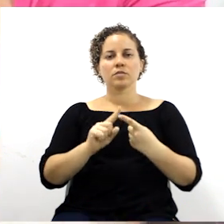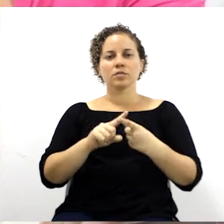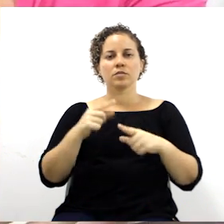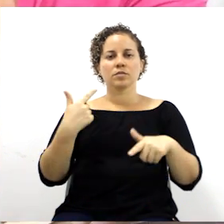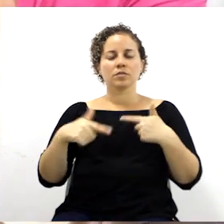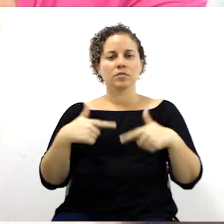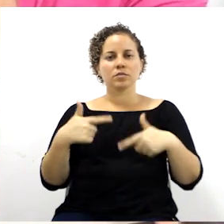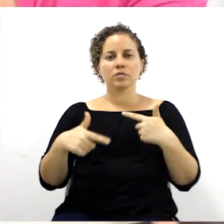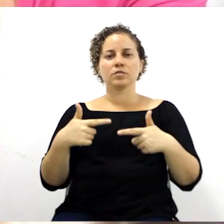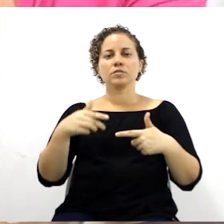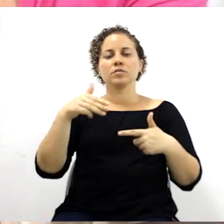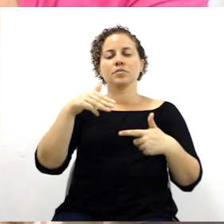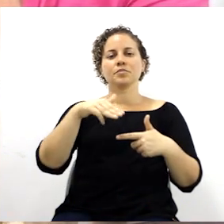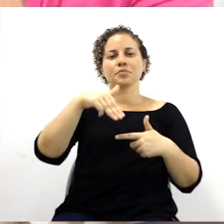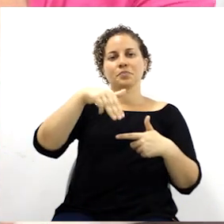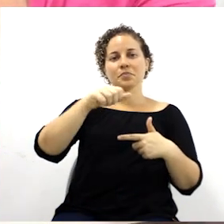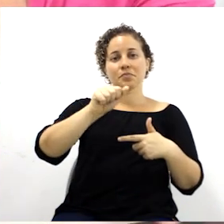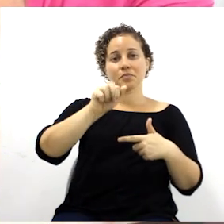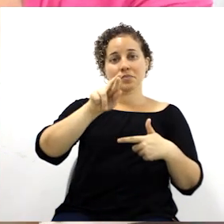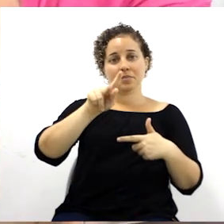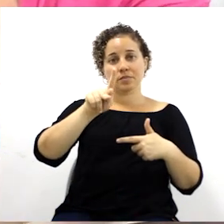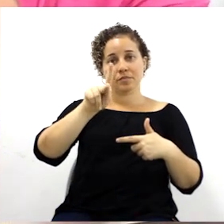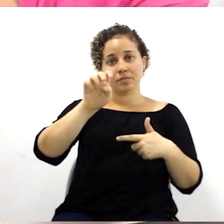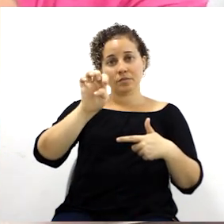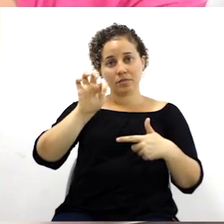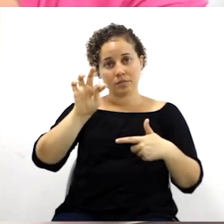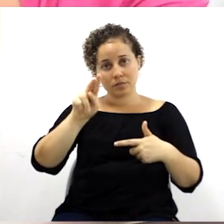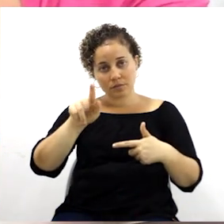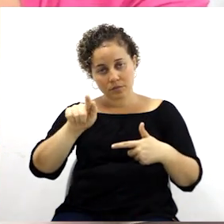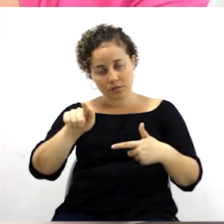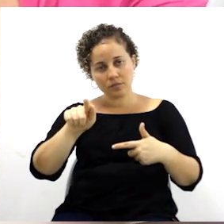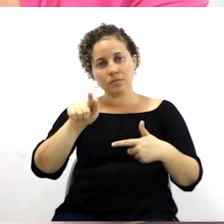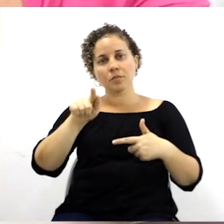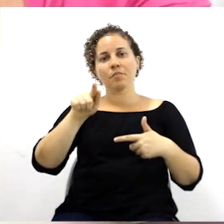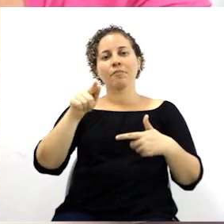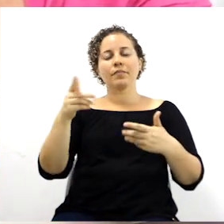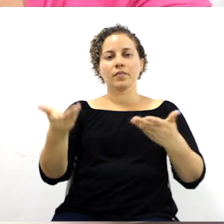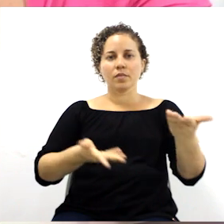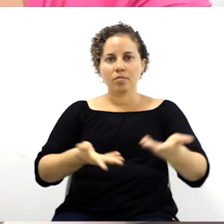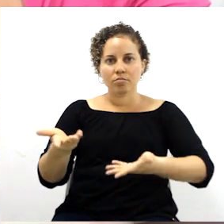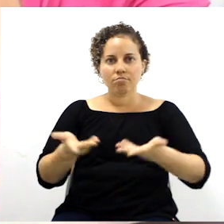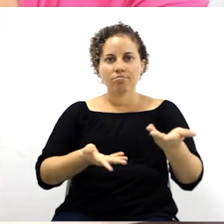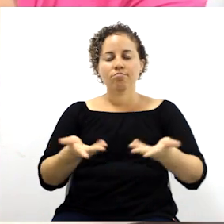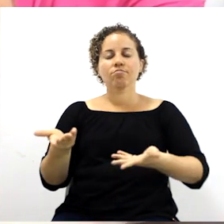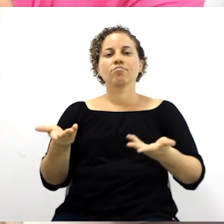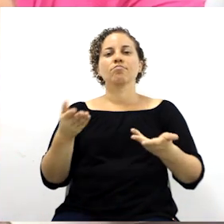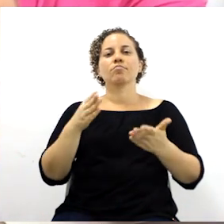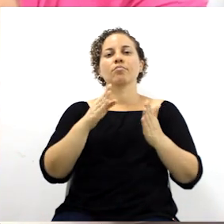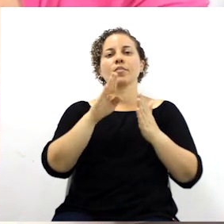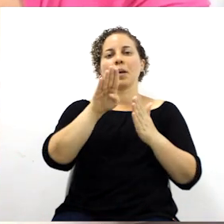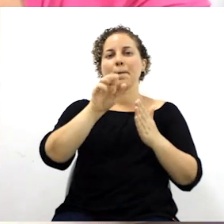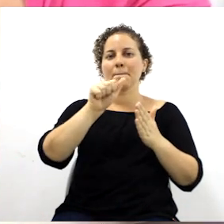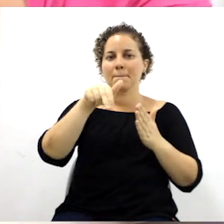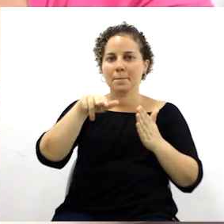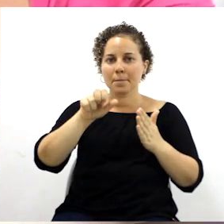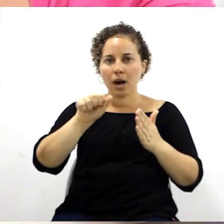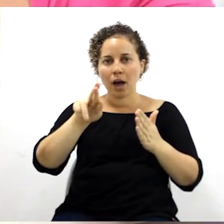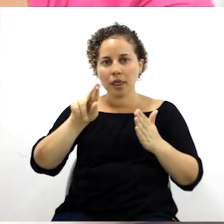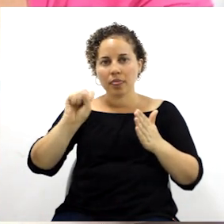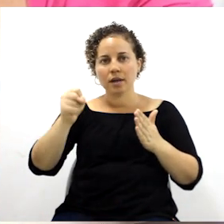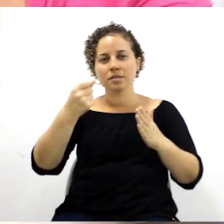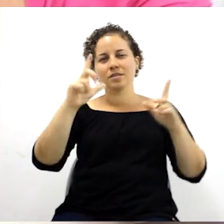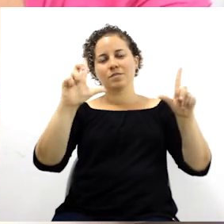trabalho em cima de marketing, fazer marketing de serviços. Você, para isso, pode utilizar banners, você pode utilizar